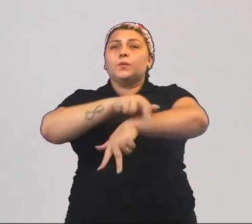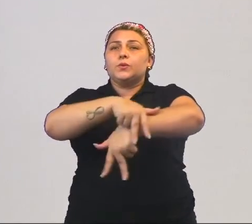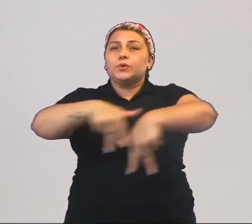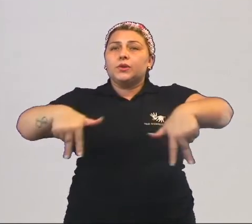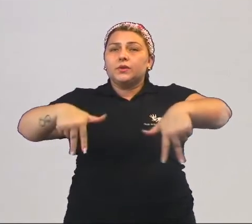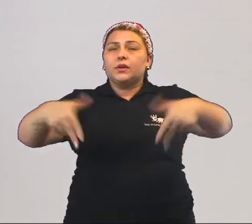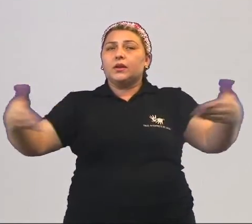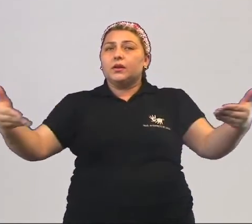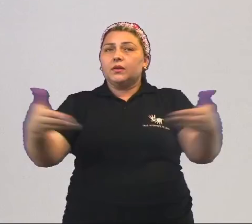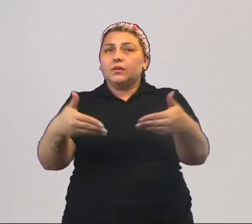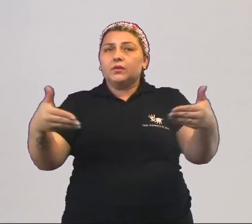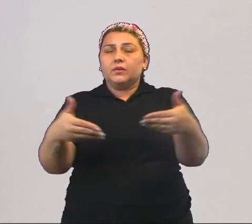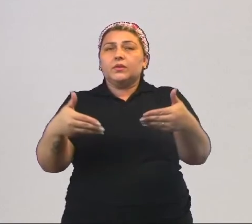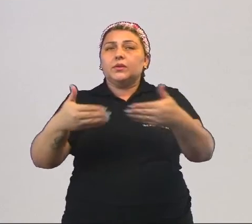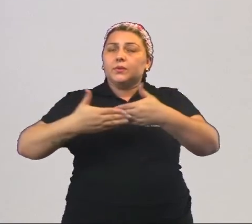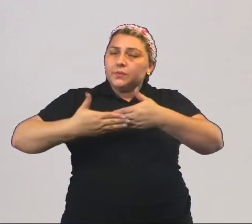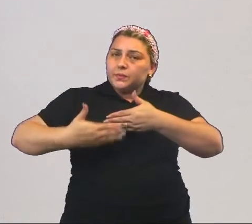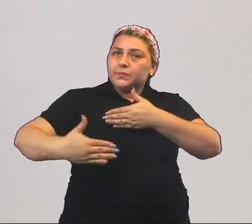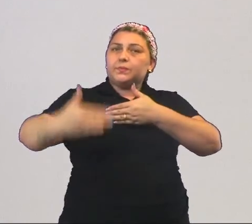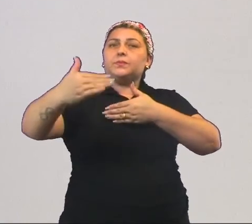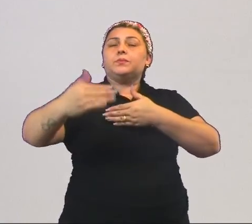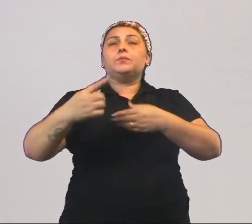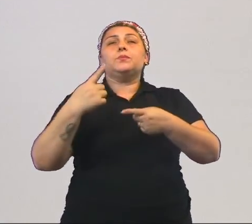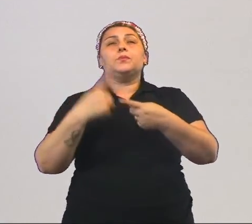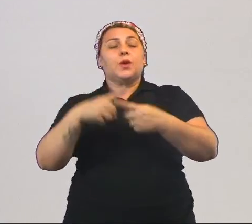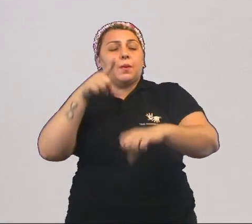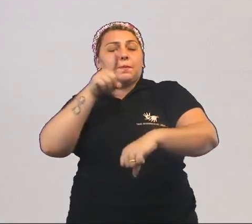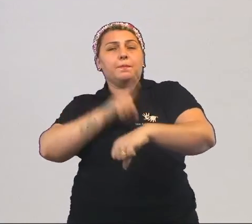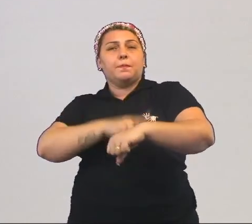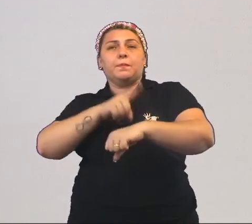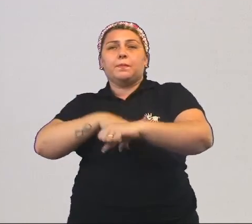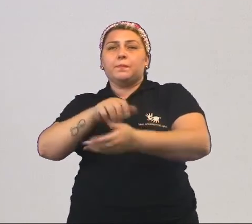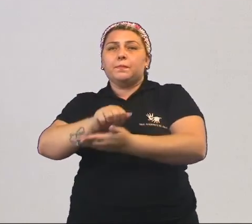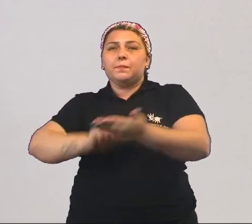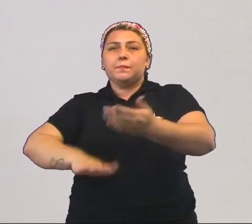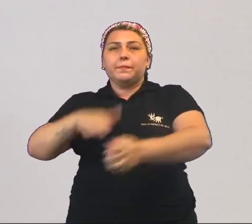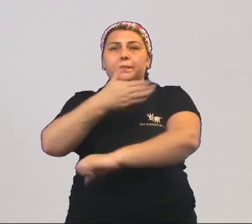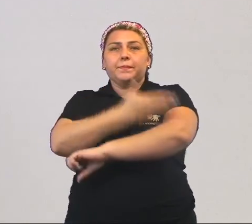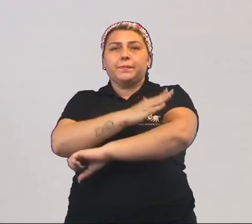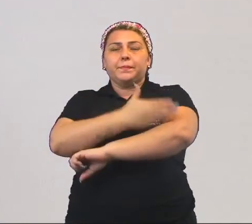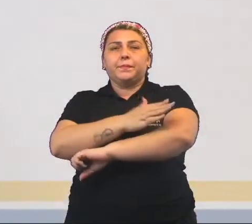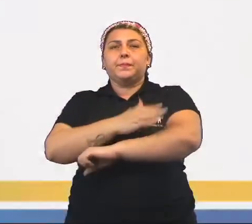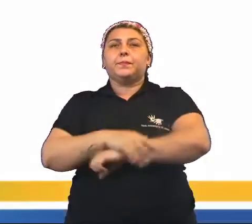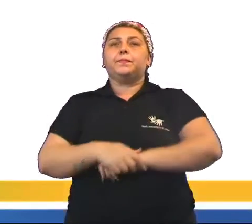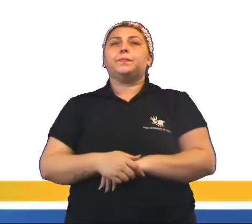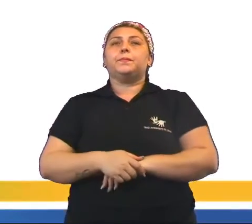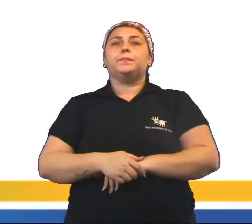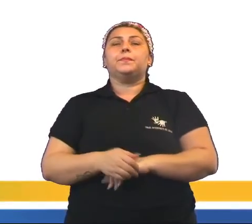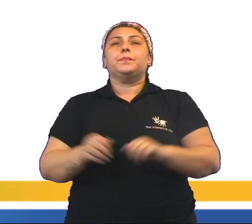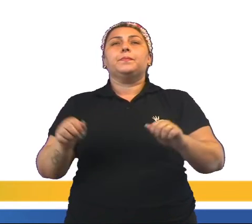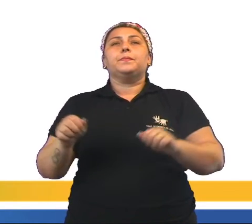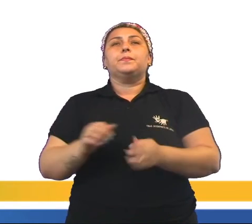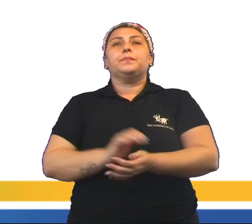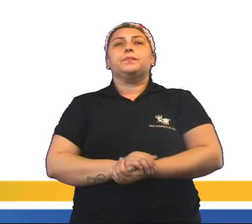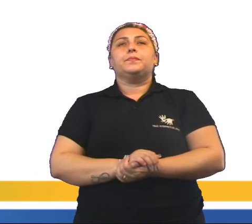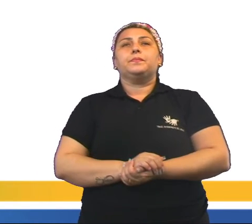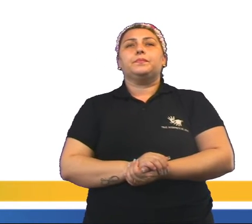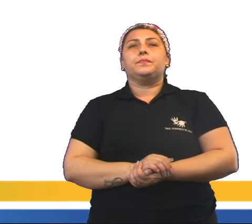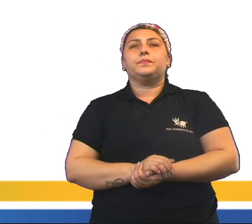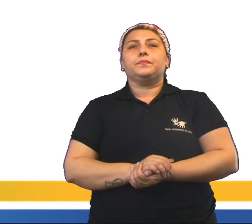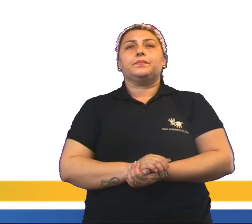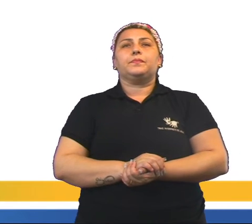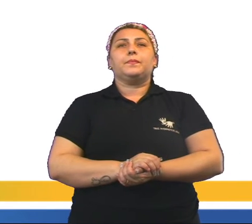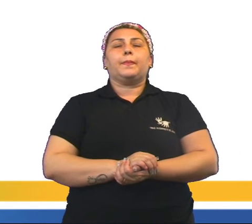gêneros. Agora nós vamos avançar porque chegou o momento do nosso exercitando. Vamos visualizar a nossa